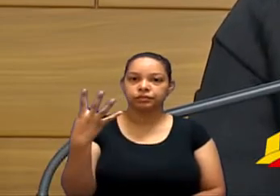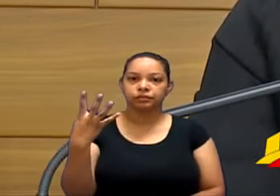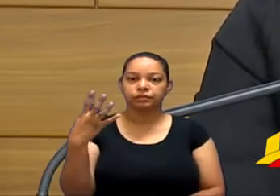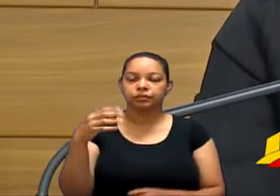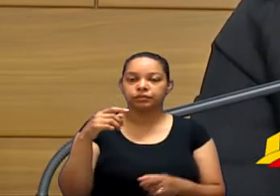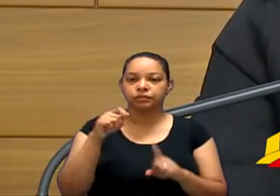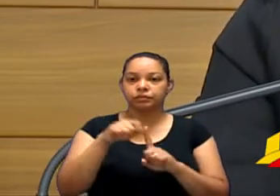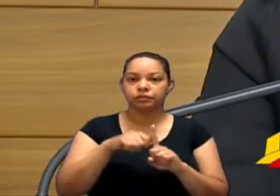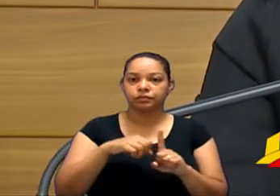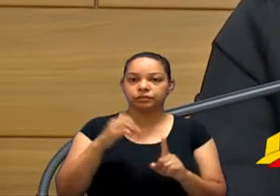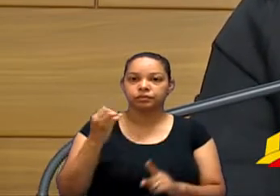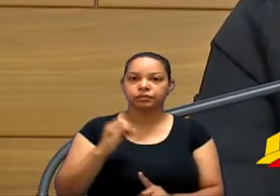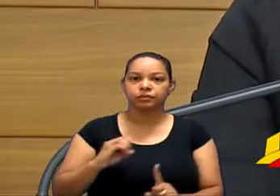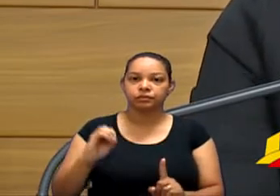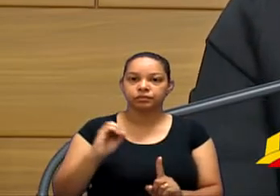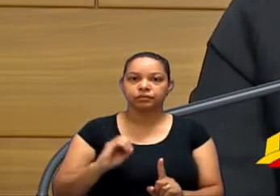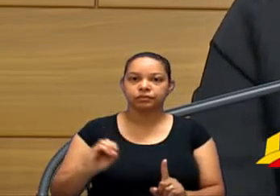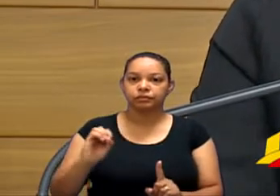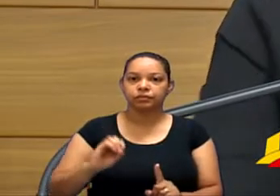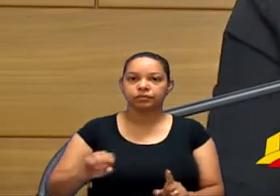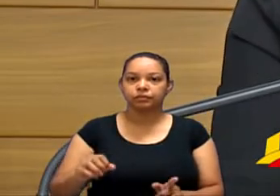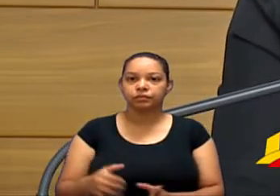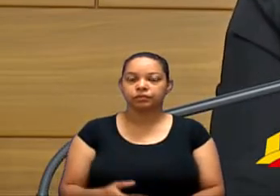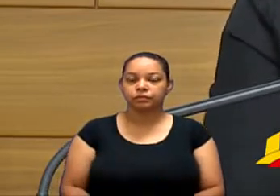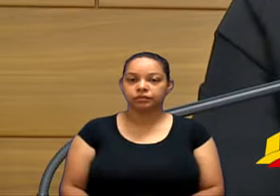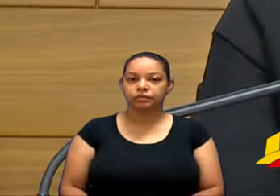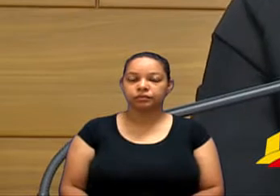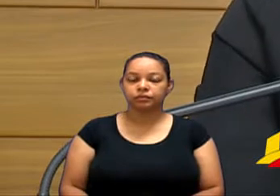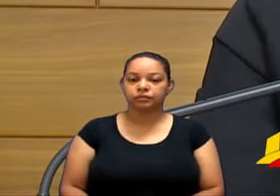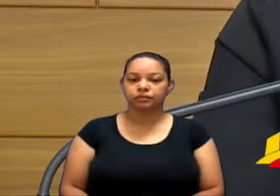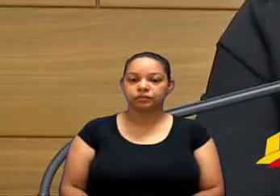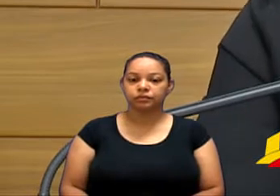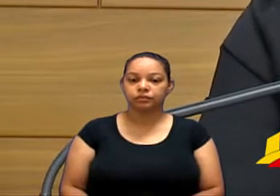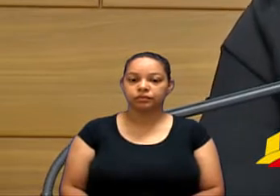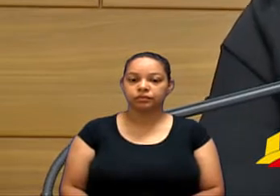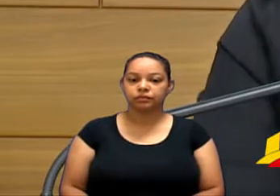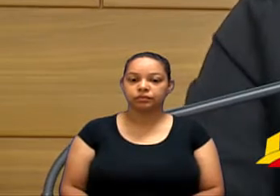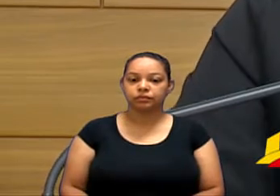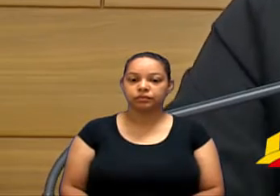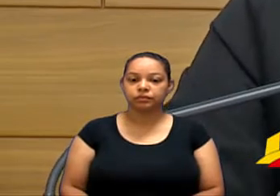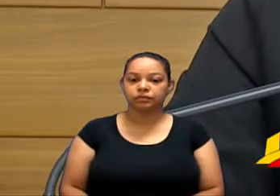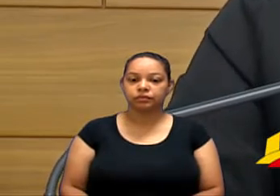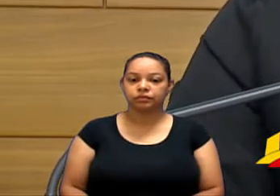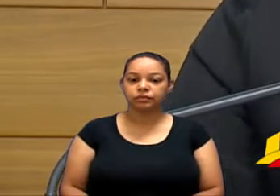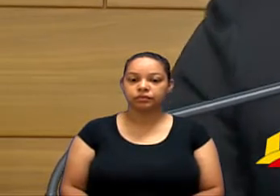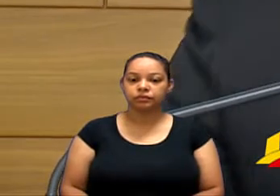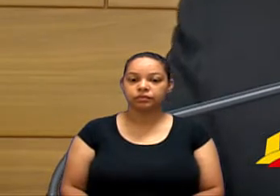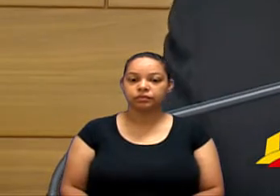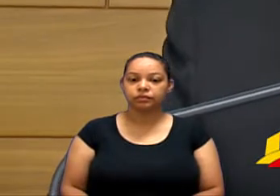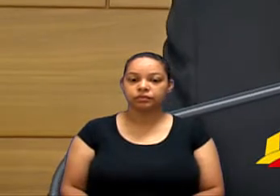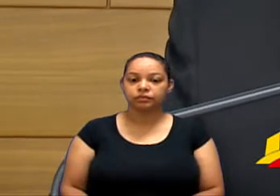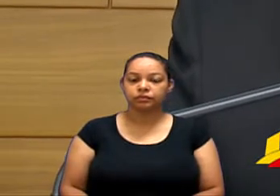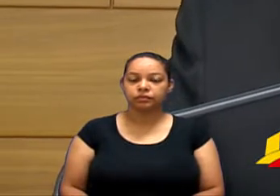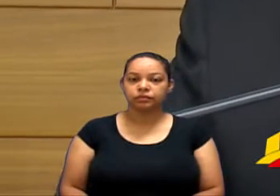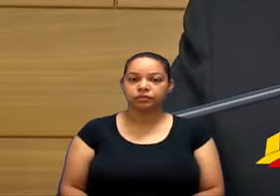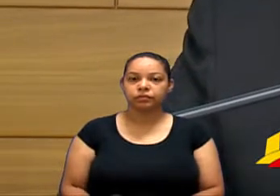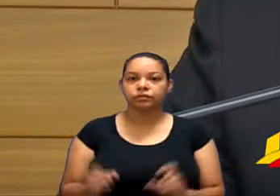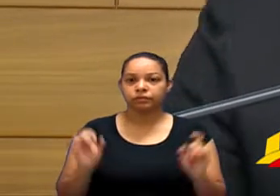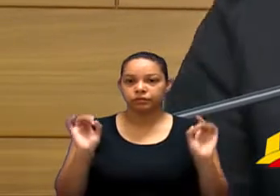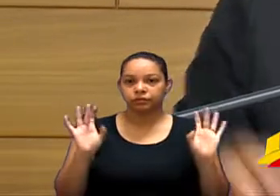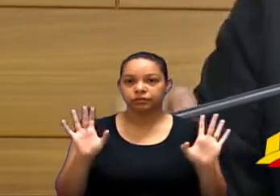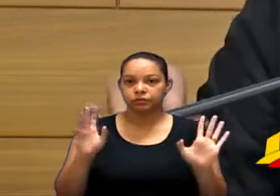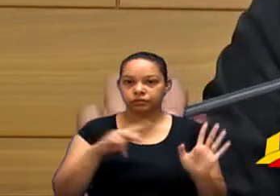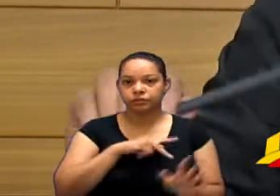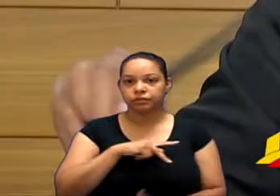institucional da prefeitura Secretaria de Urbanismo licenciamento a serurbe Por enquanto é só